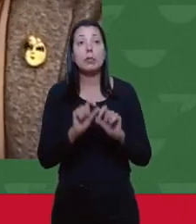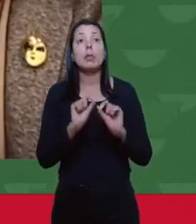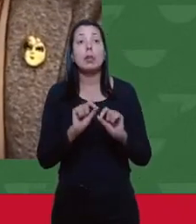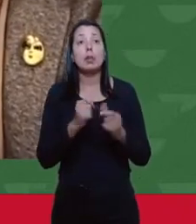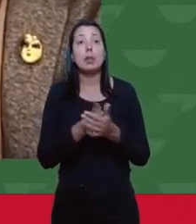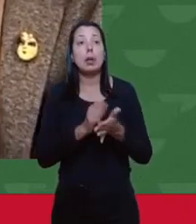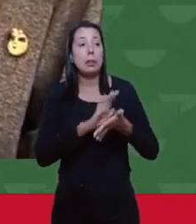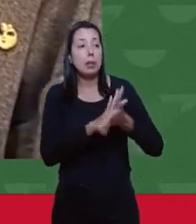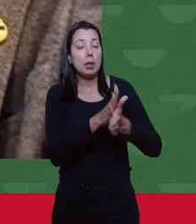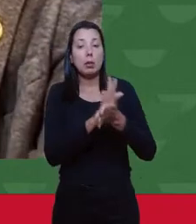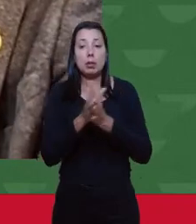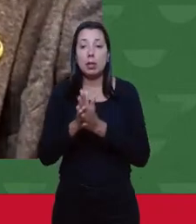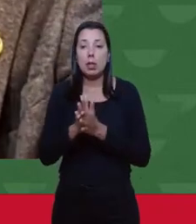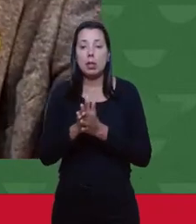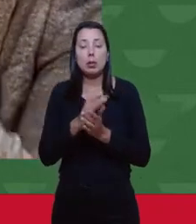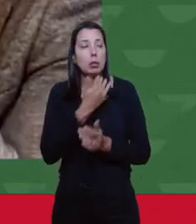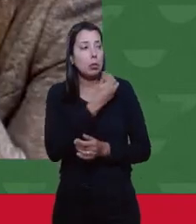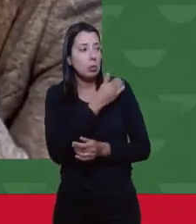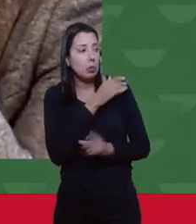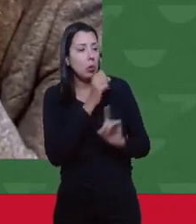de discriminação, de homofobia,